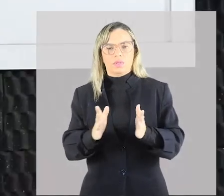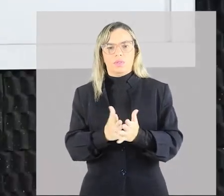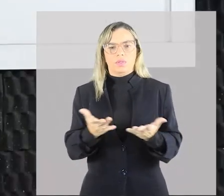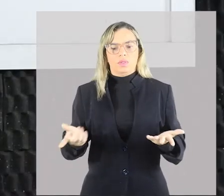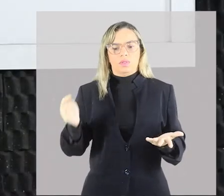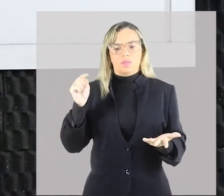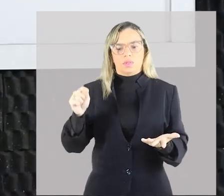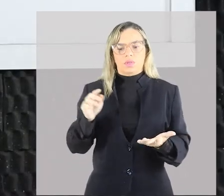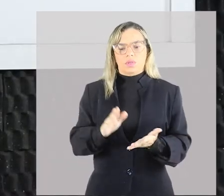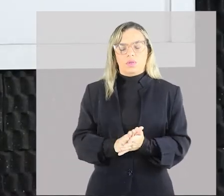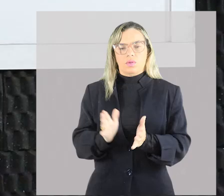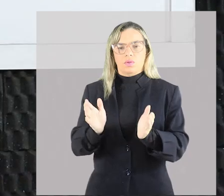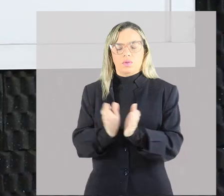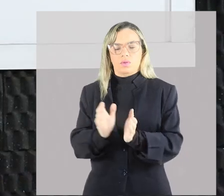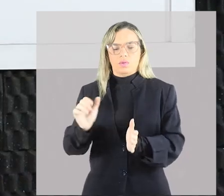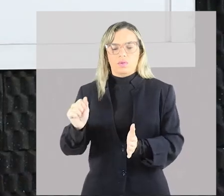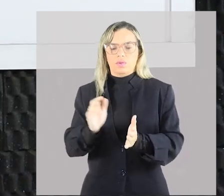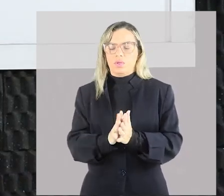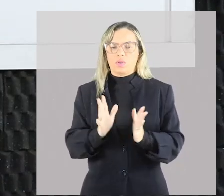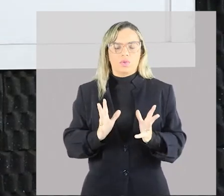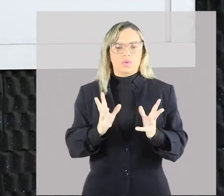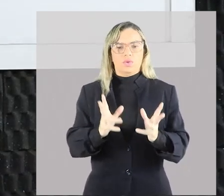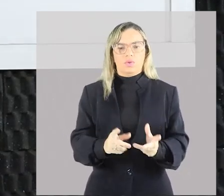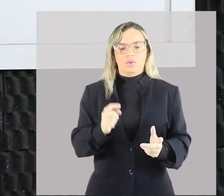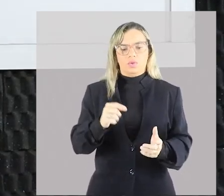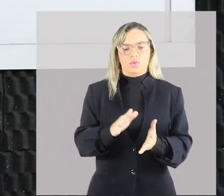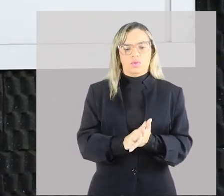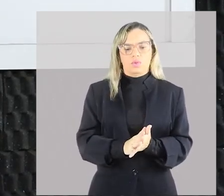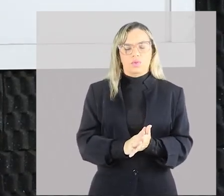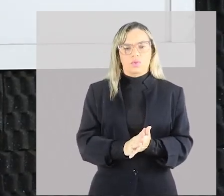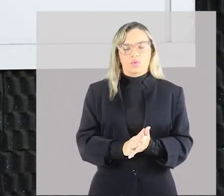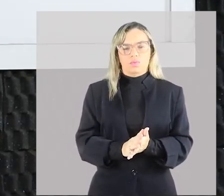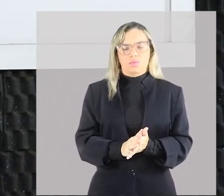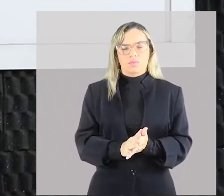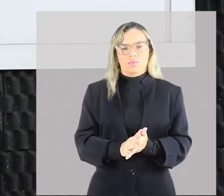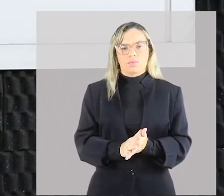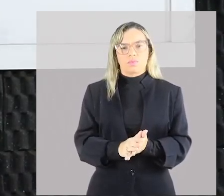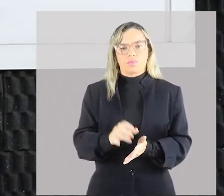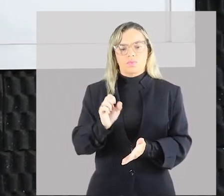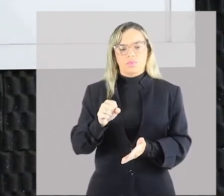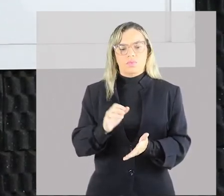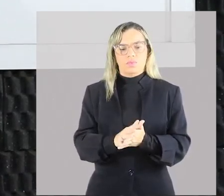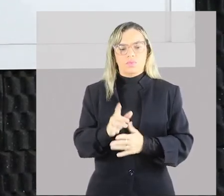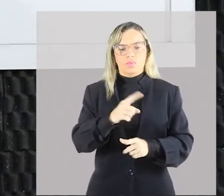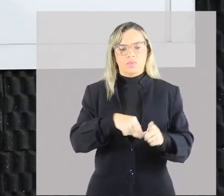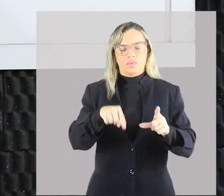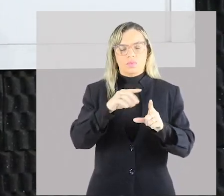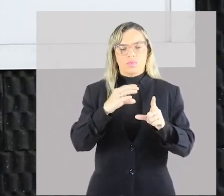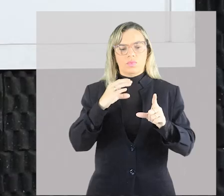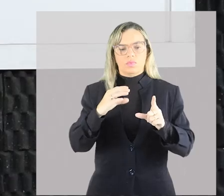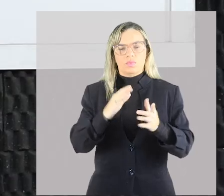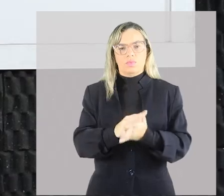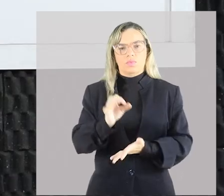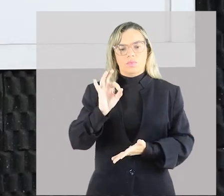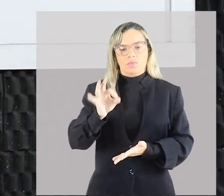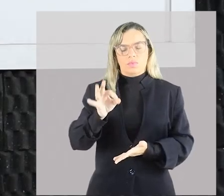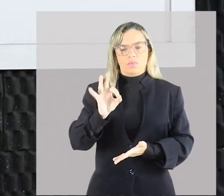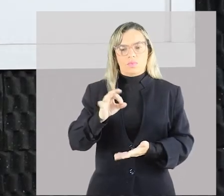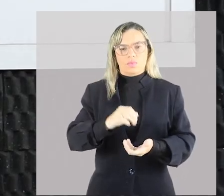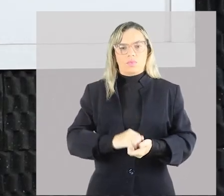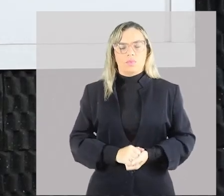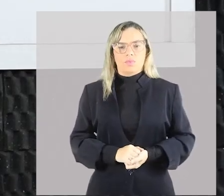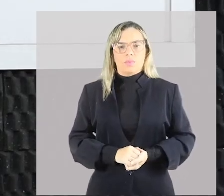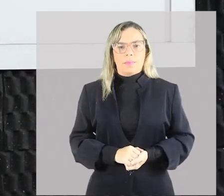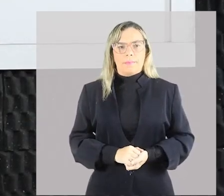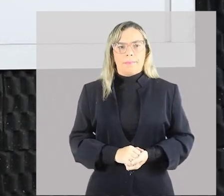os múltiplos naturais, certo? Então, de fato, a nossa resposta correta é a letra C de casa.